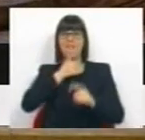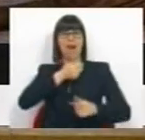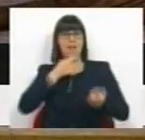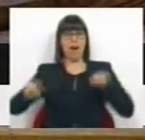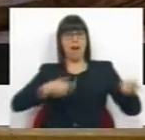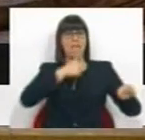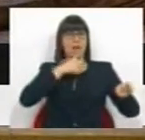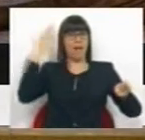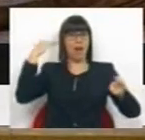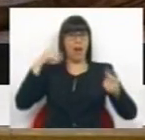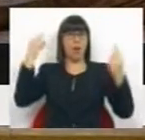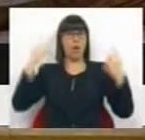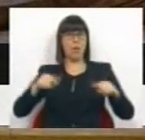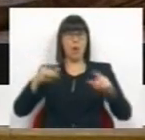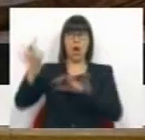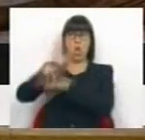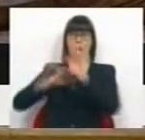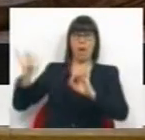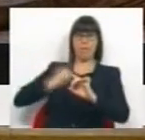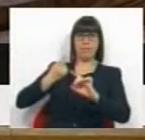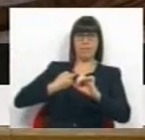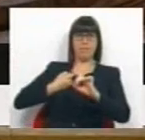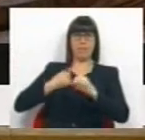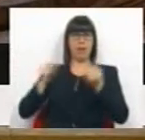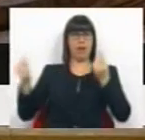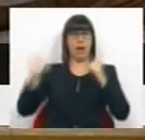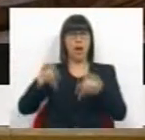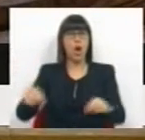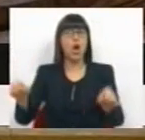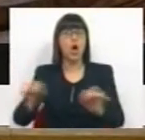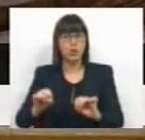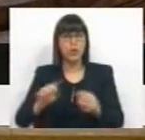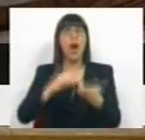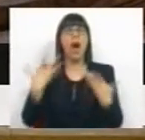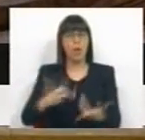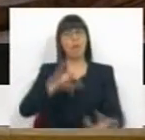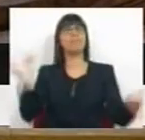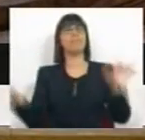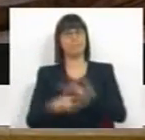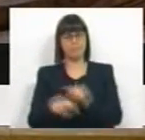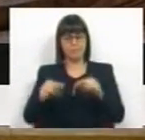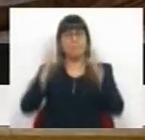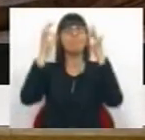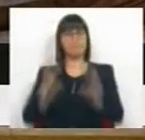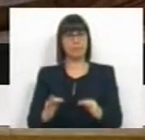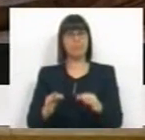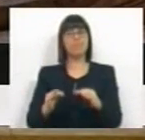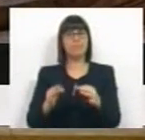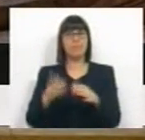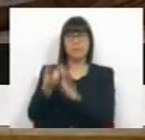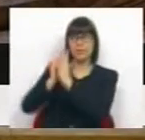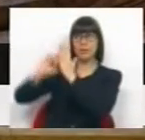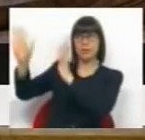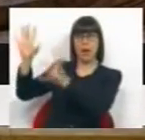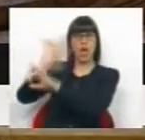telecomandada para receber o divino amém da Europa antes de ser discutido entre nós, passou a ser discutido no sítio certo antes de ser